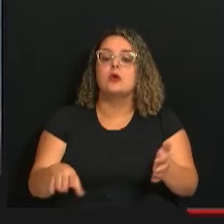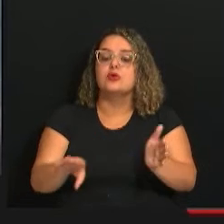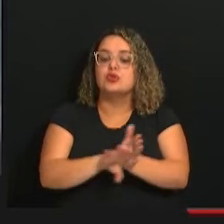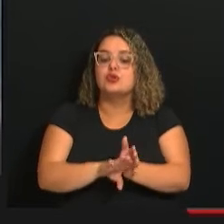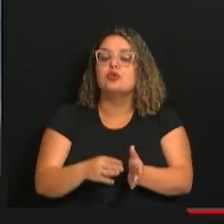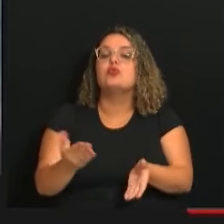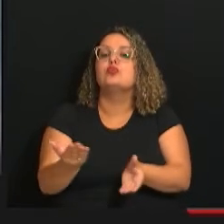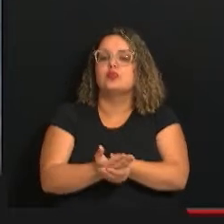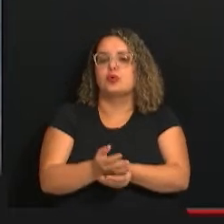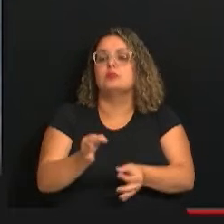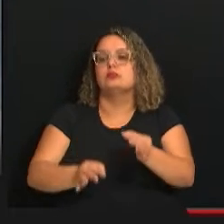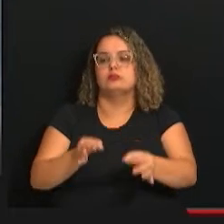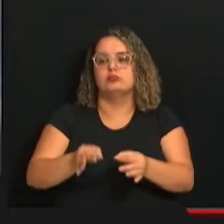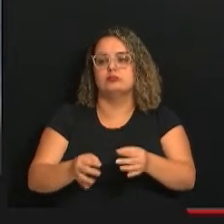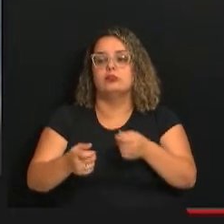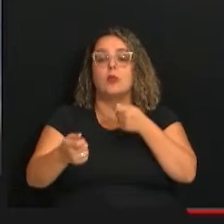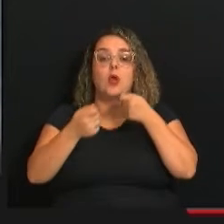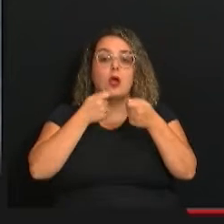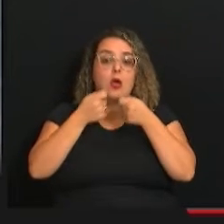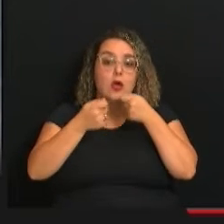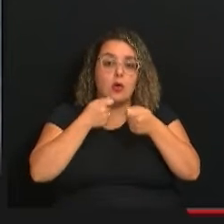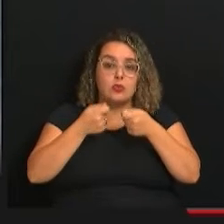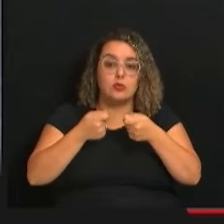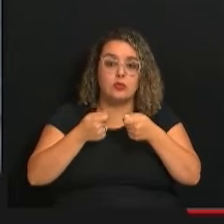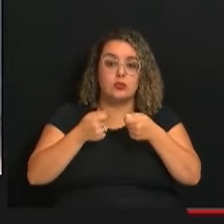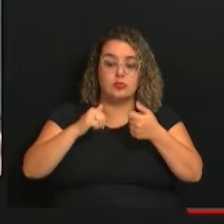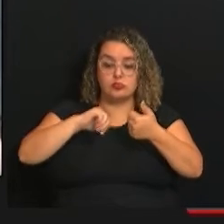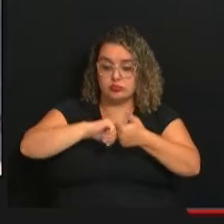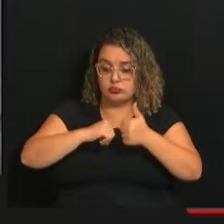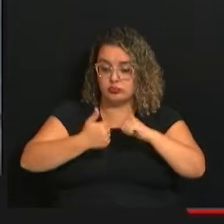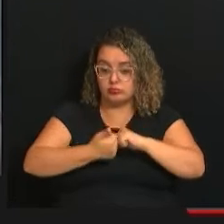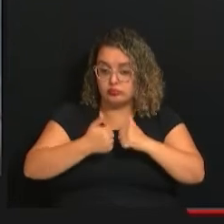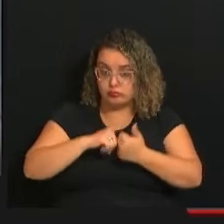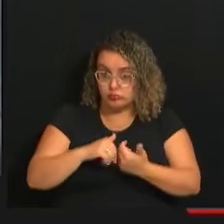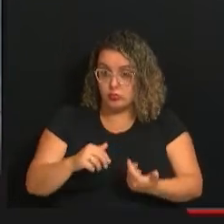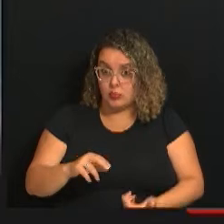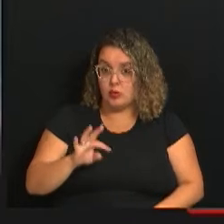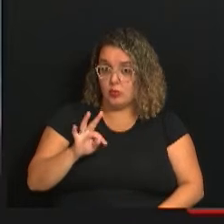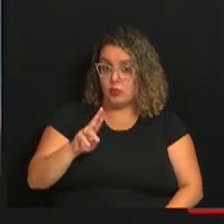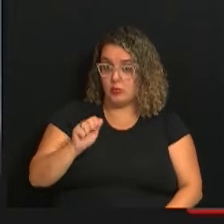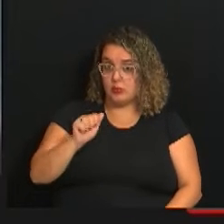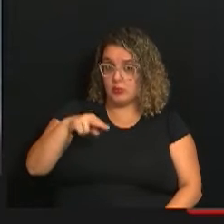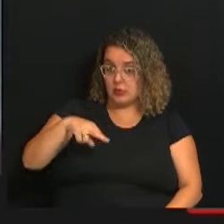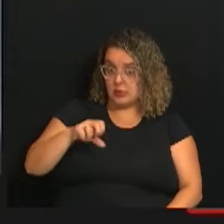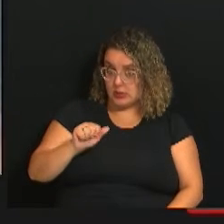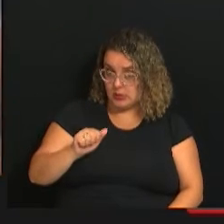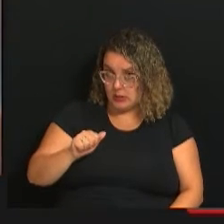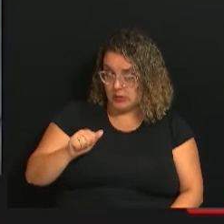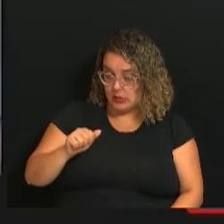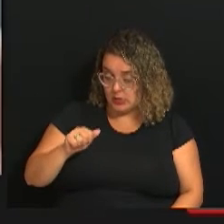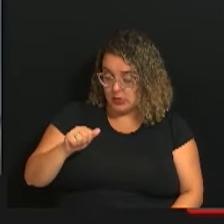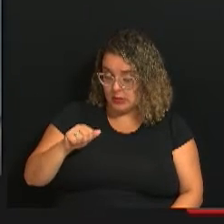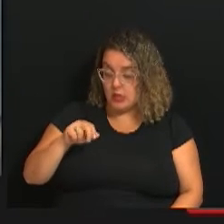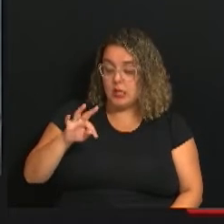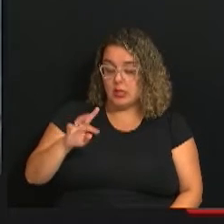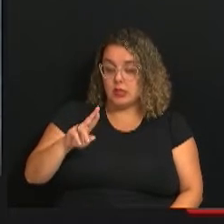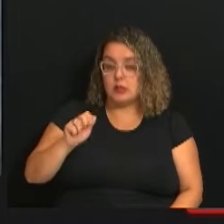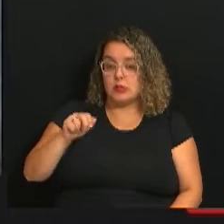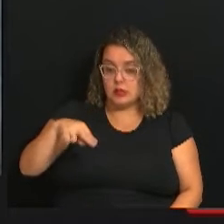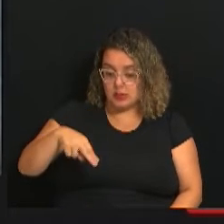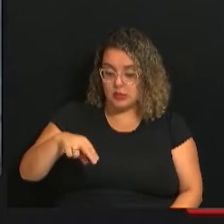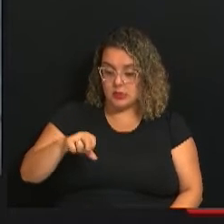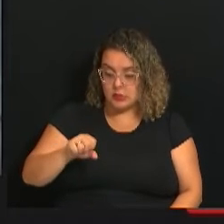se interessou, é um livro de autoajuda, é um conteúdo denso. Você tentou, de